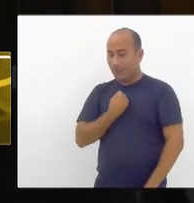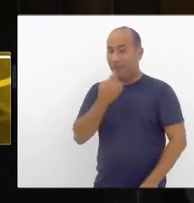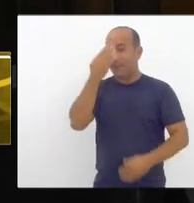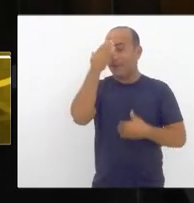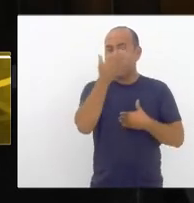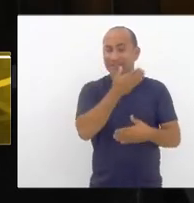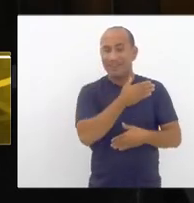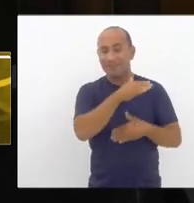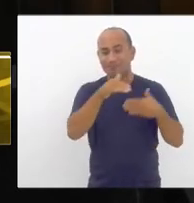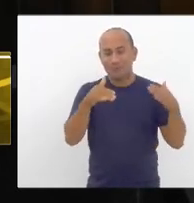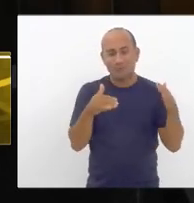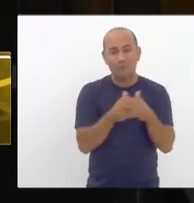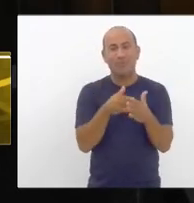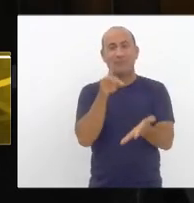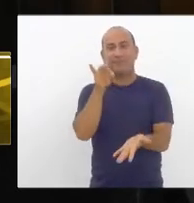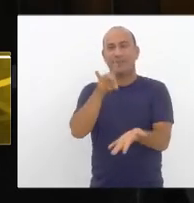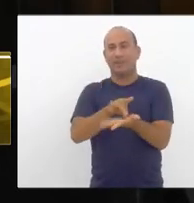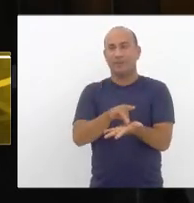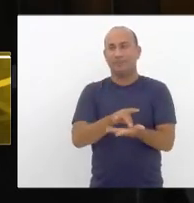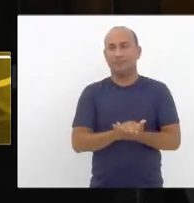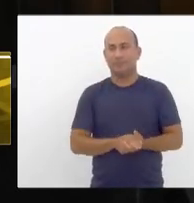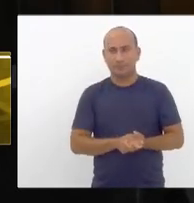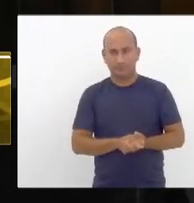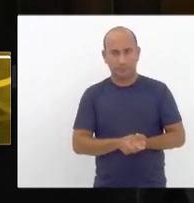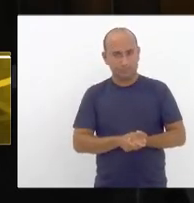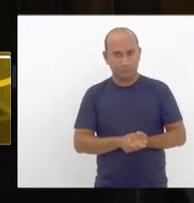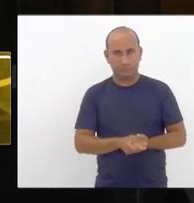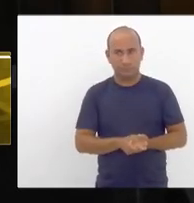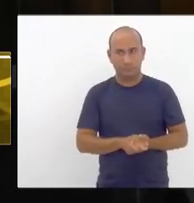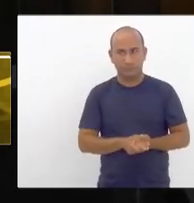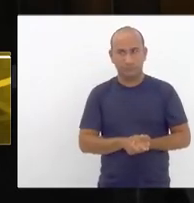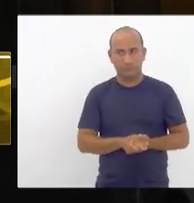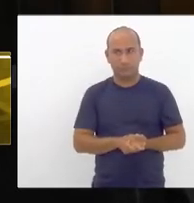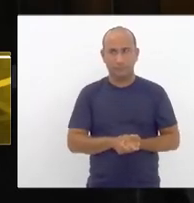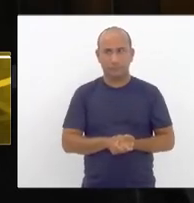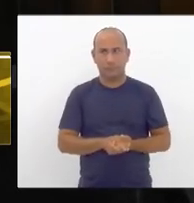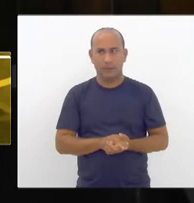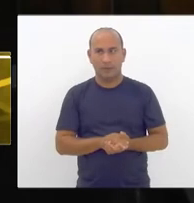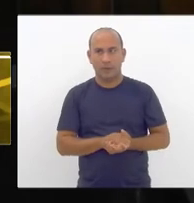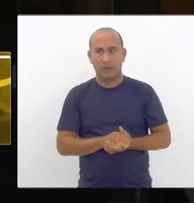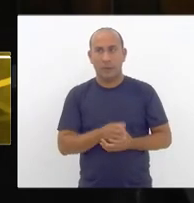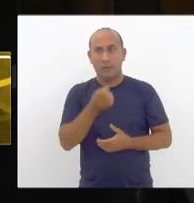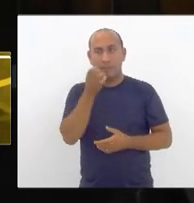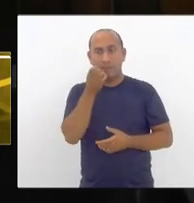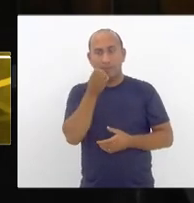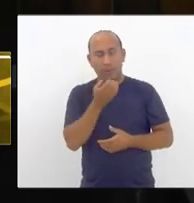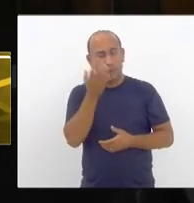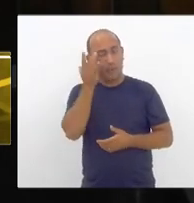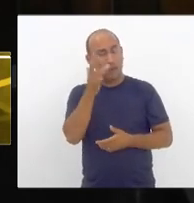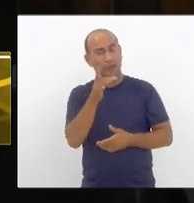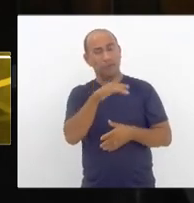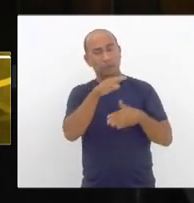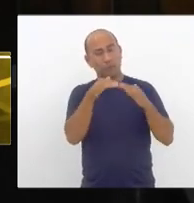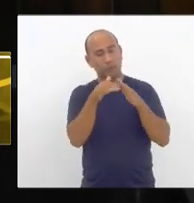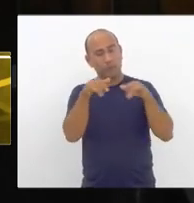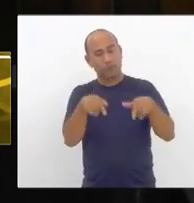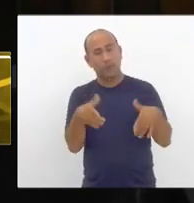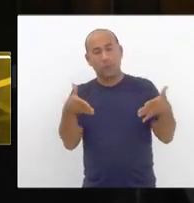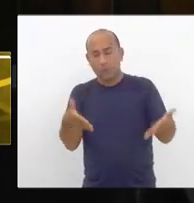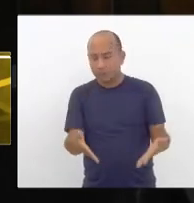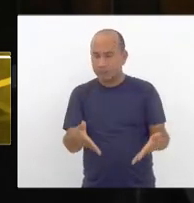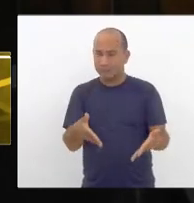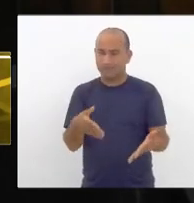tenho que agradecer por tudo de verdade Bom eu acho que isso aqui nesse momento hoje Marta